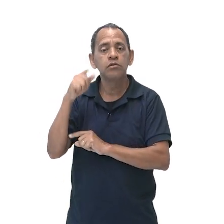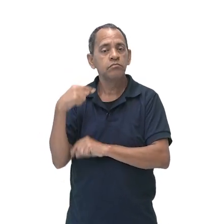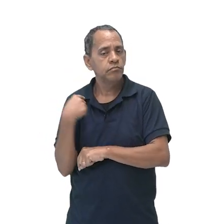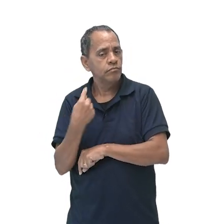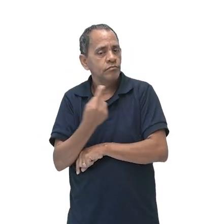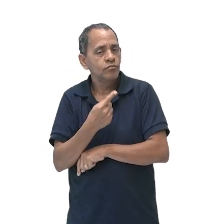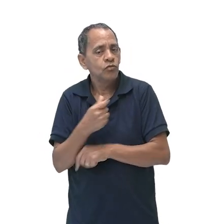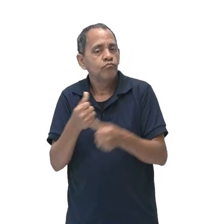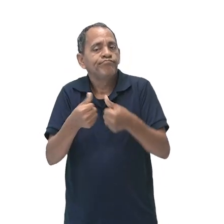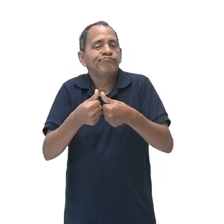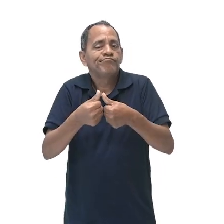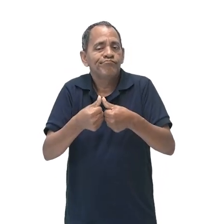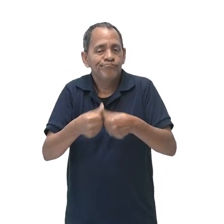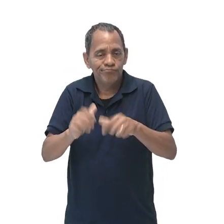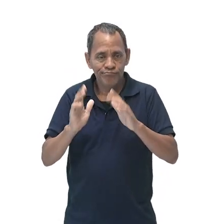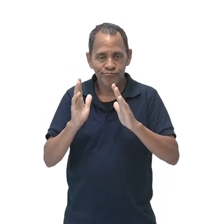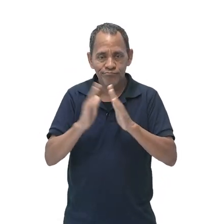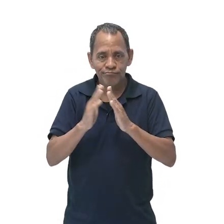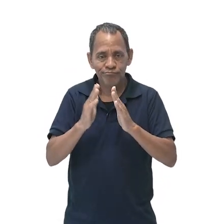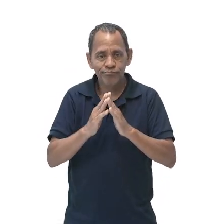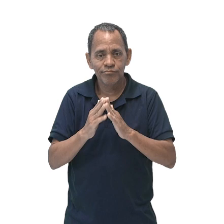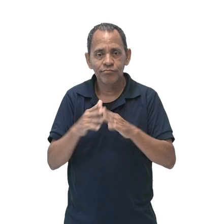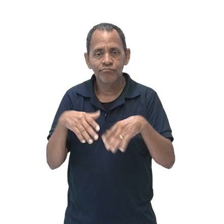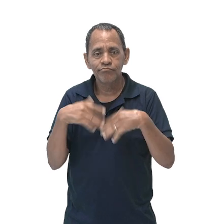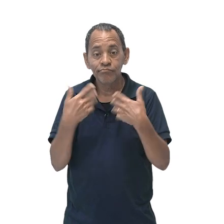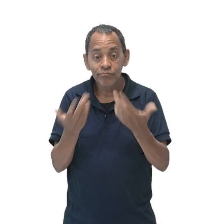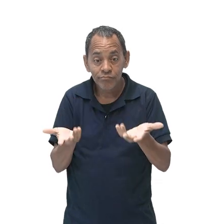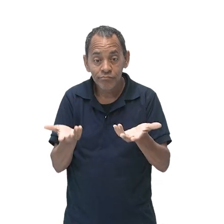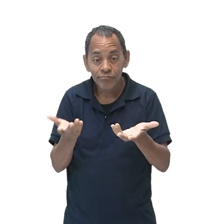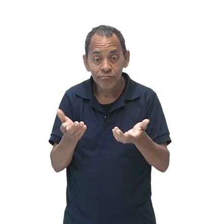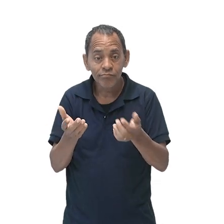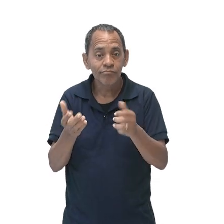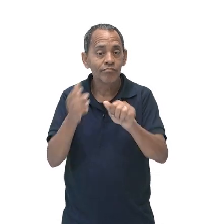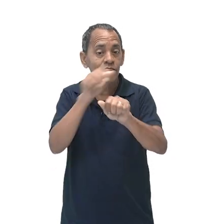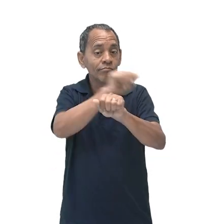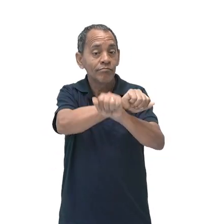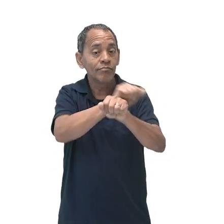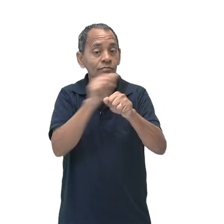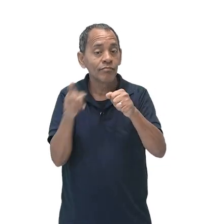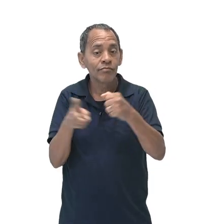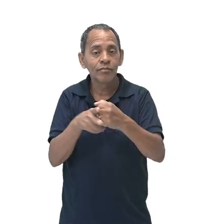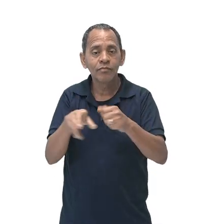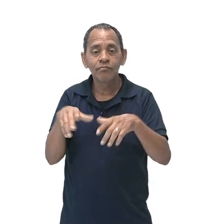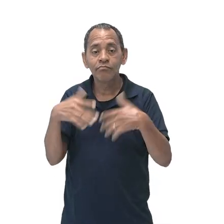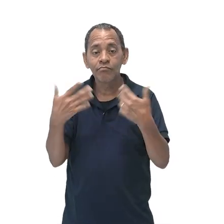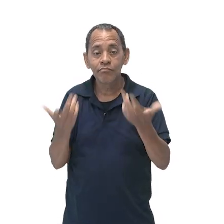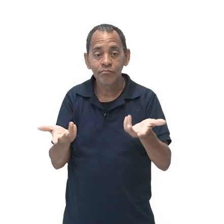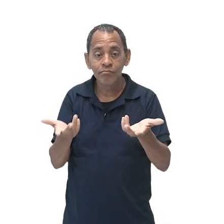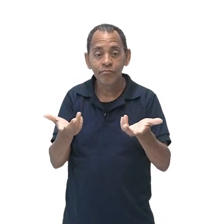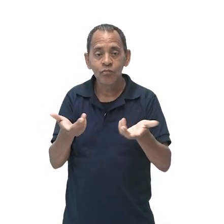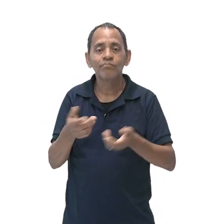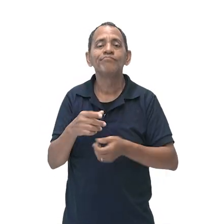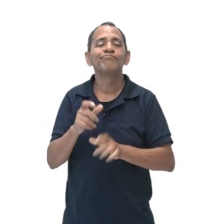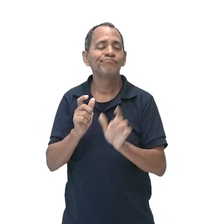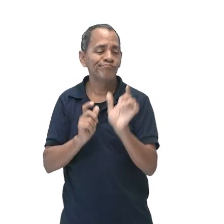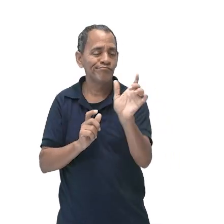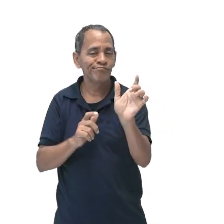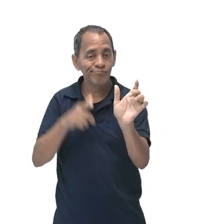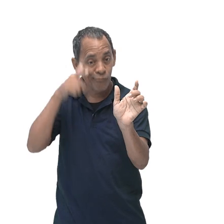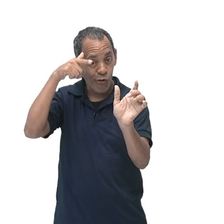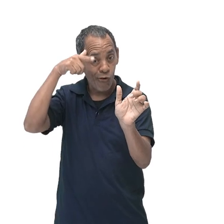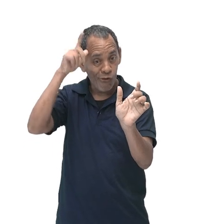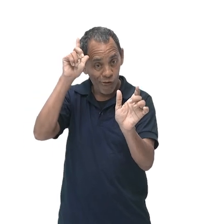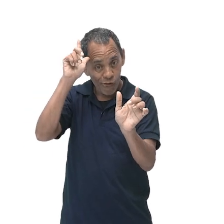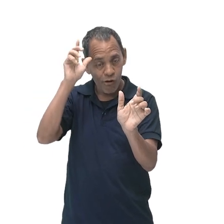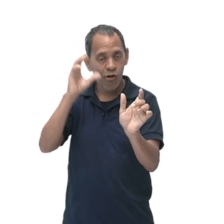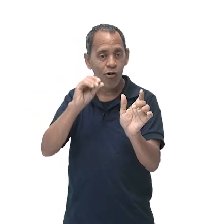casa. Onde está o advérbio? A palavra ontem. Ontem é o nosso advérbio. E